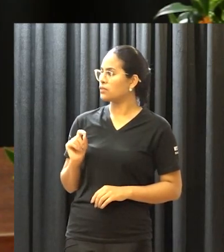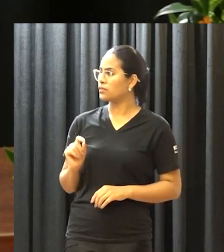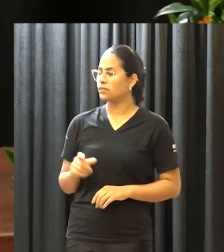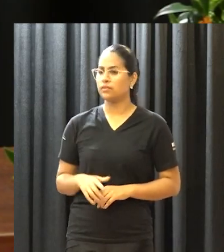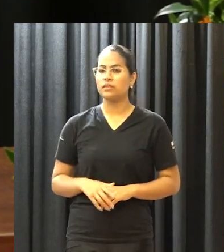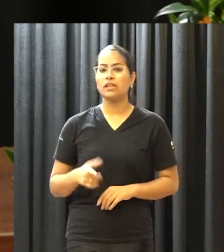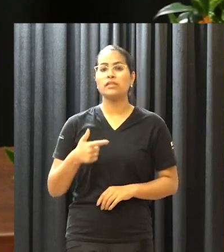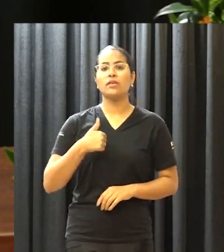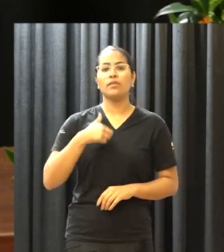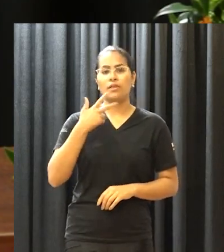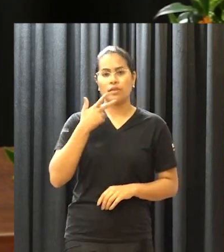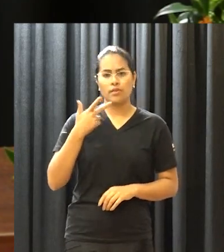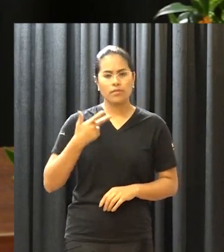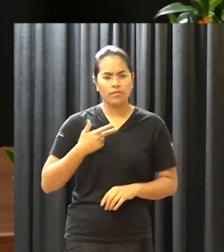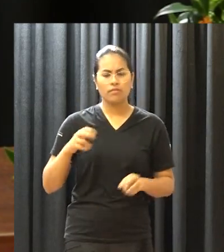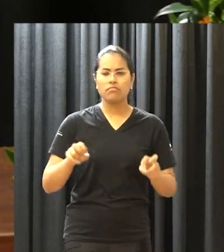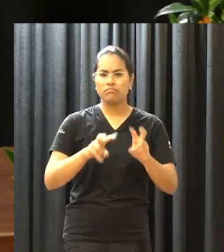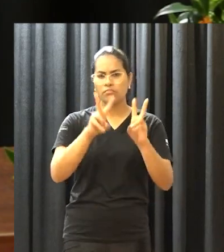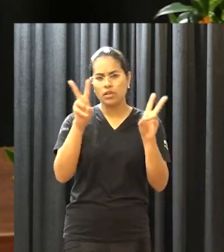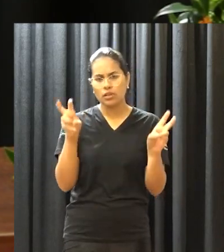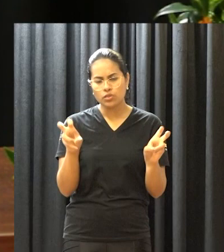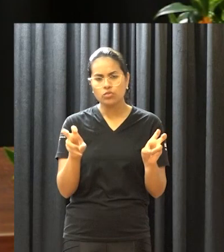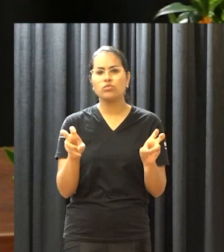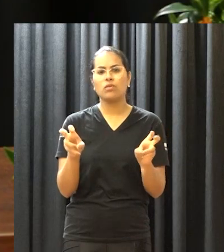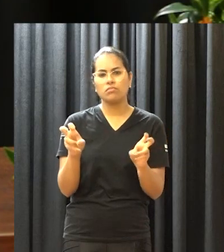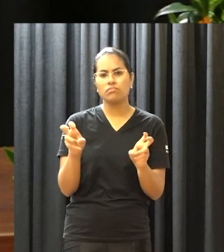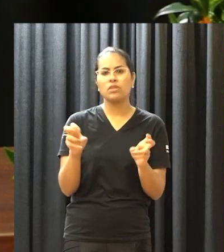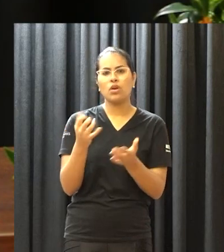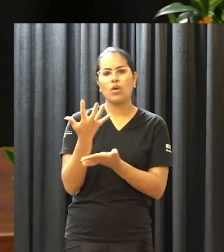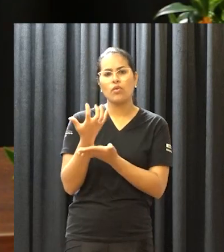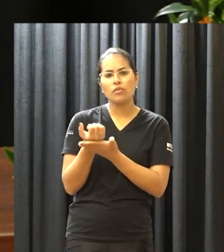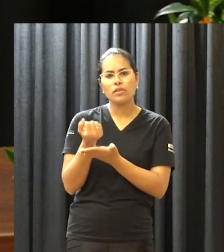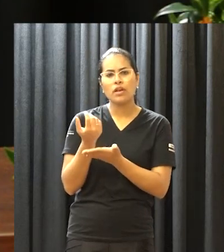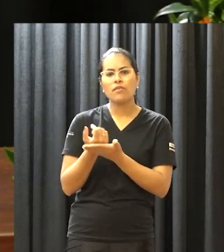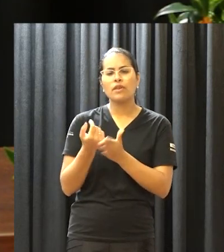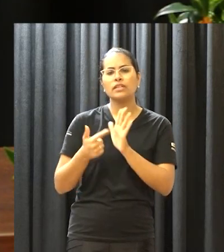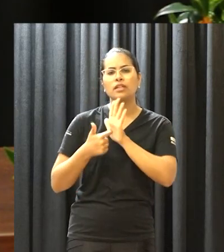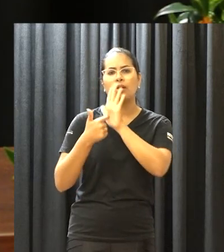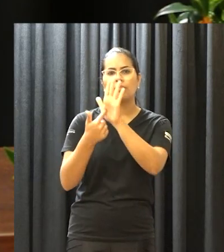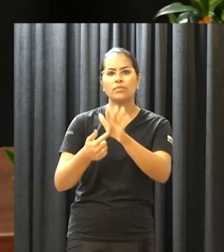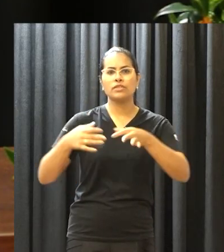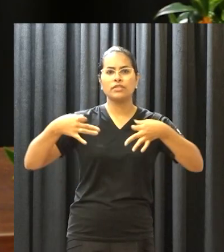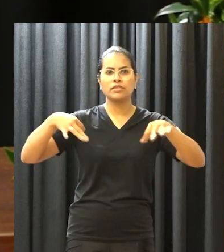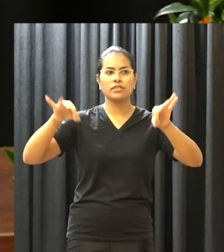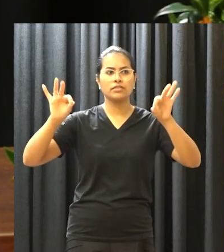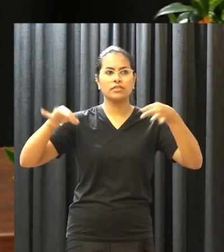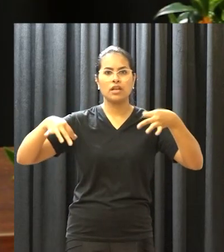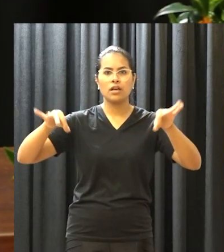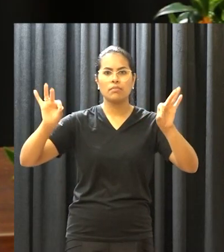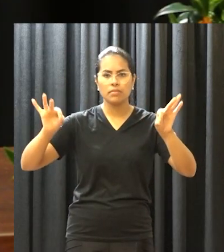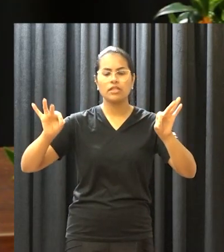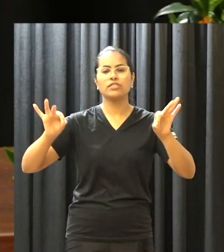Eu falei do escrever gravar, né? Tá mostrando nessa página aí, dizendo que os registros para a construção desse e-book